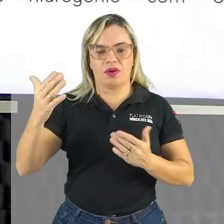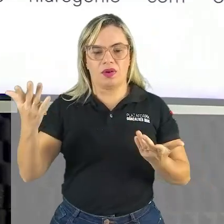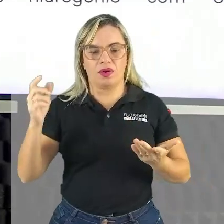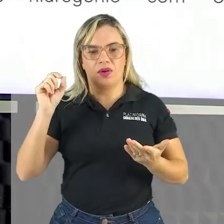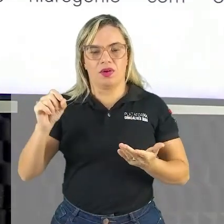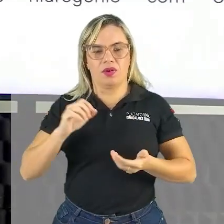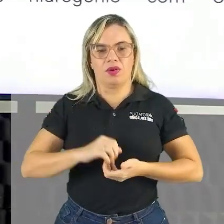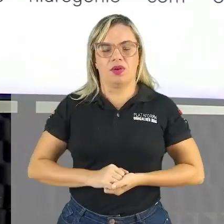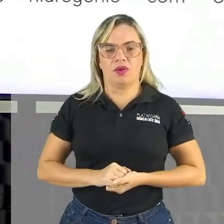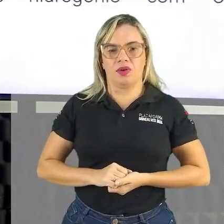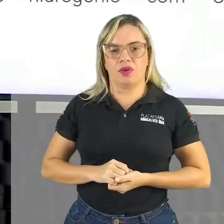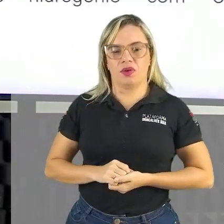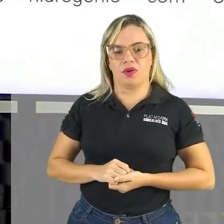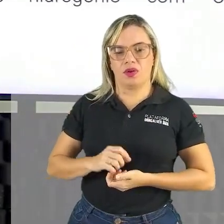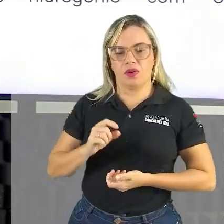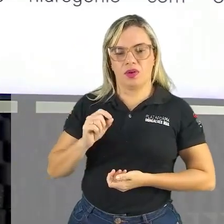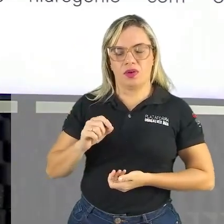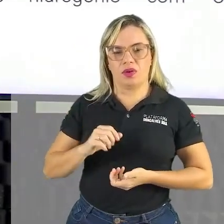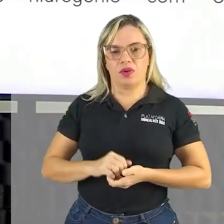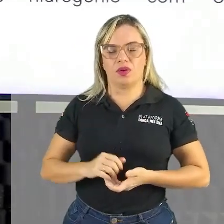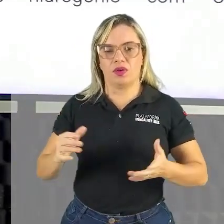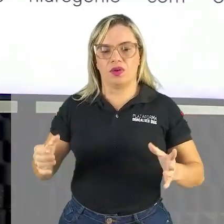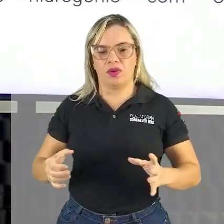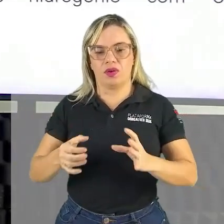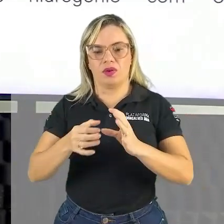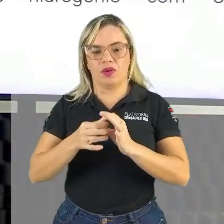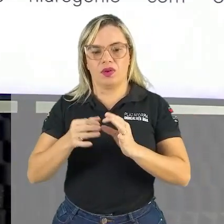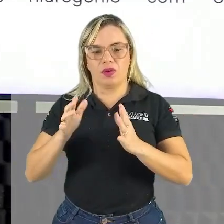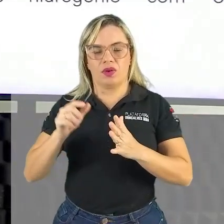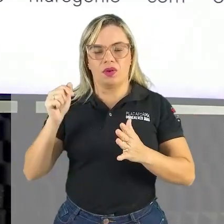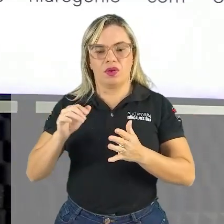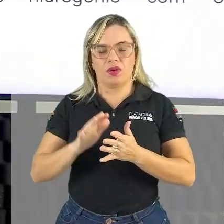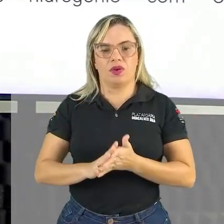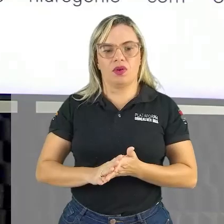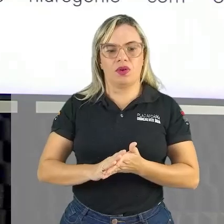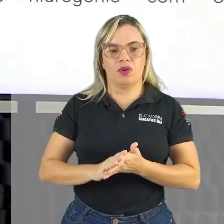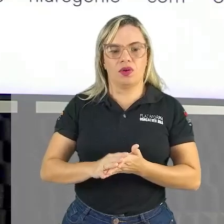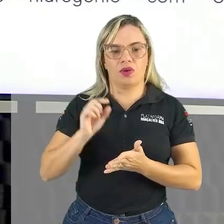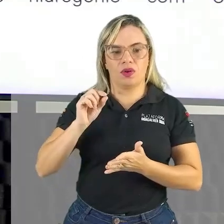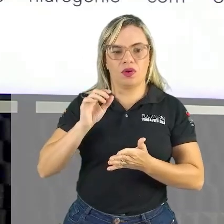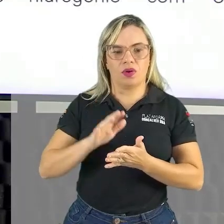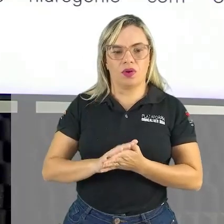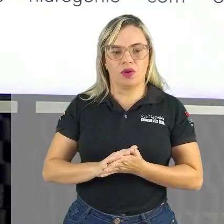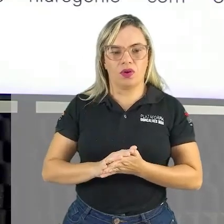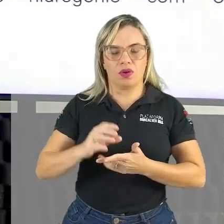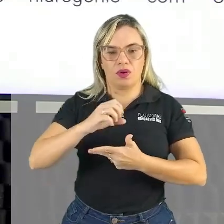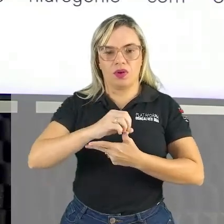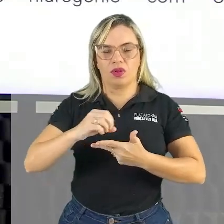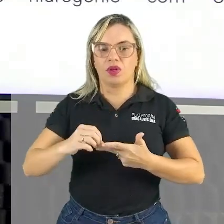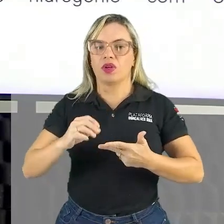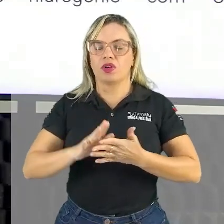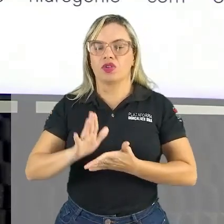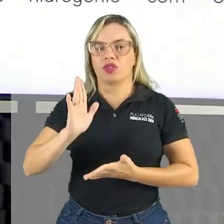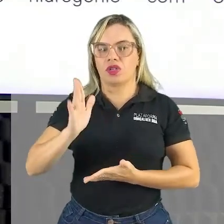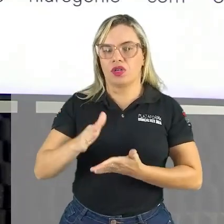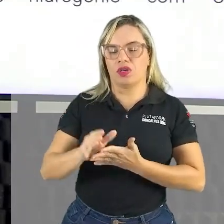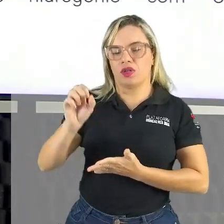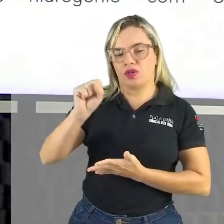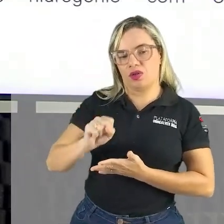já está meio aí ligado, porque o Enem já colocou uma vez, e aí a gente já fica com aquele sinal de alerta. Se